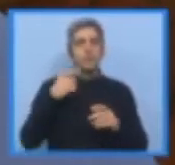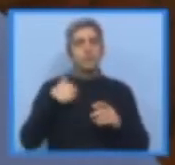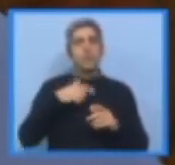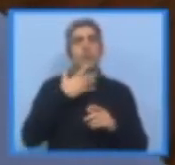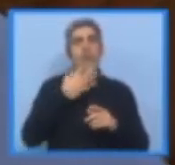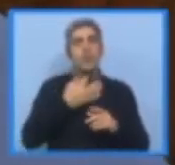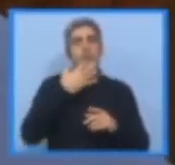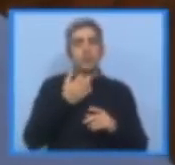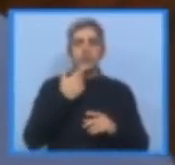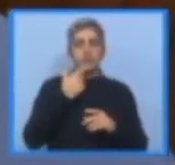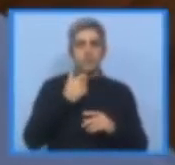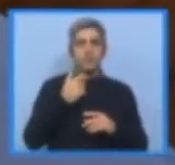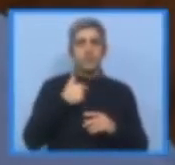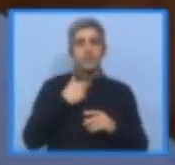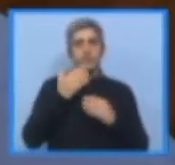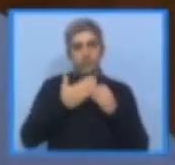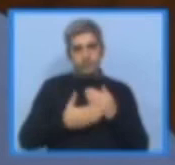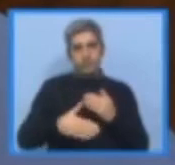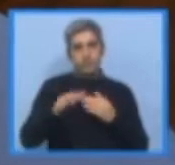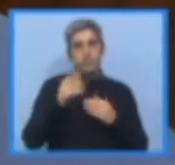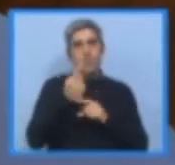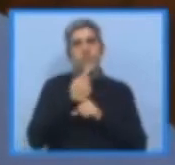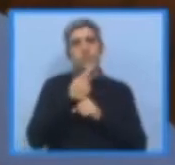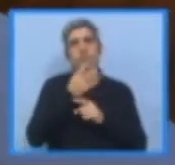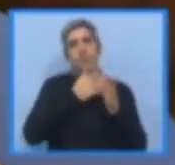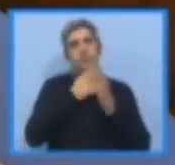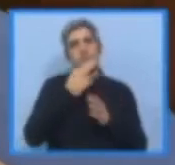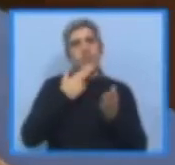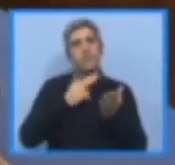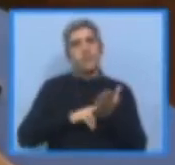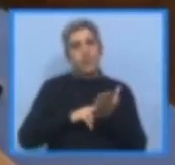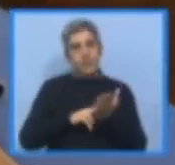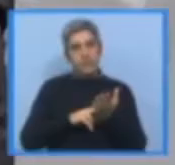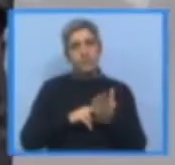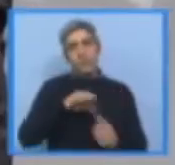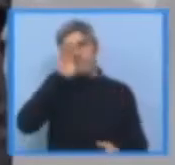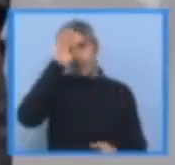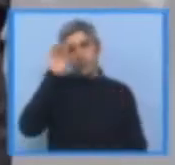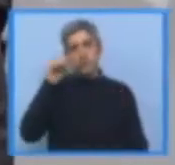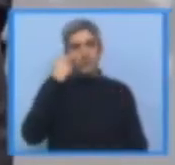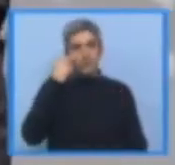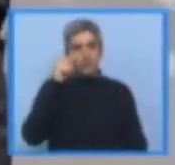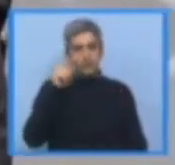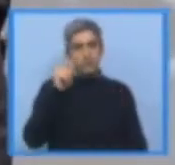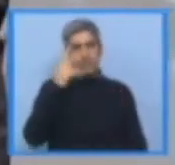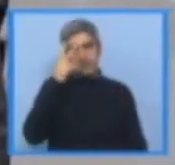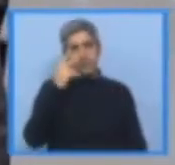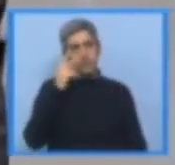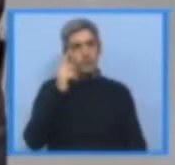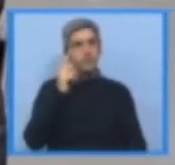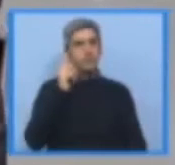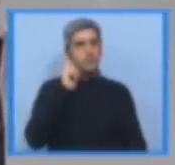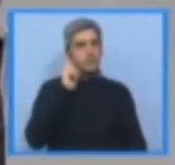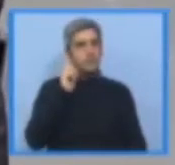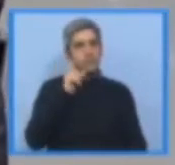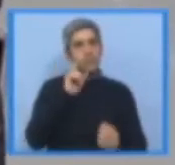não vamos ter a certeza de que aquilo que nos está a ser dito é verdade. E o Papa chama a atenção para isso. Primeiro para a indispensabilidade